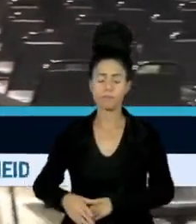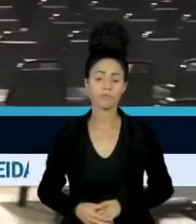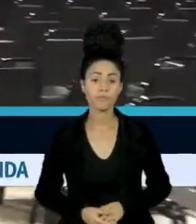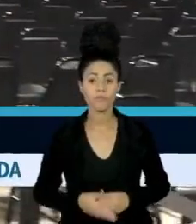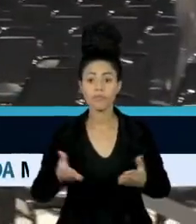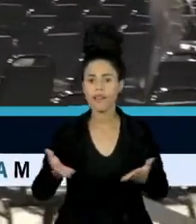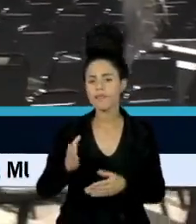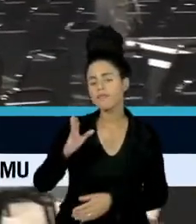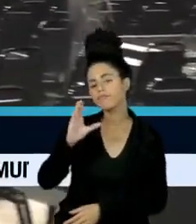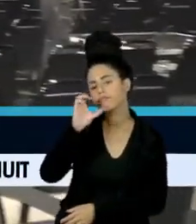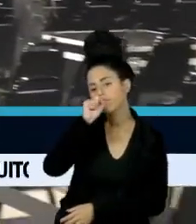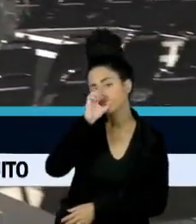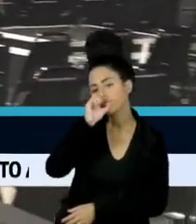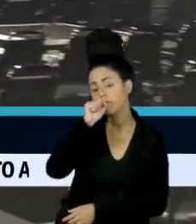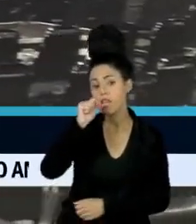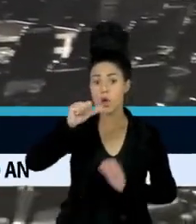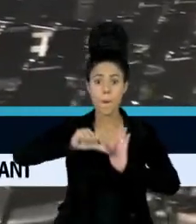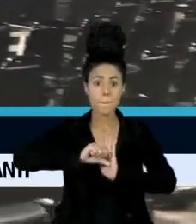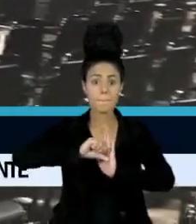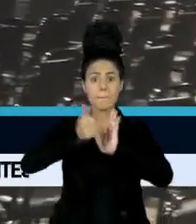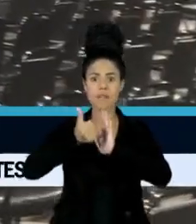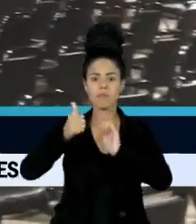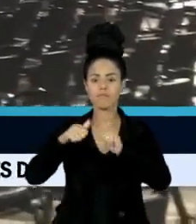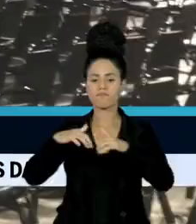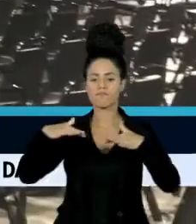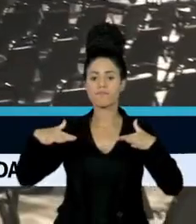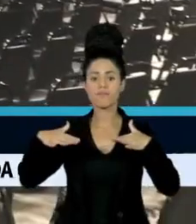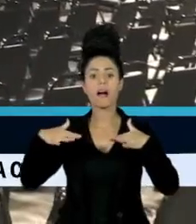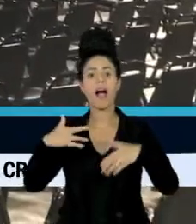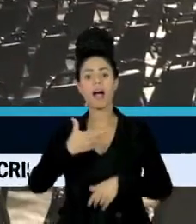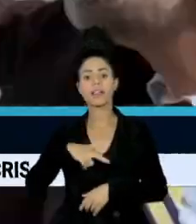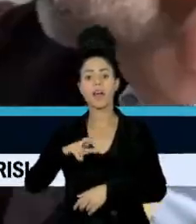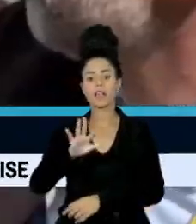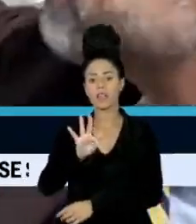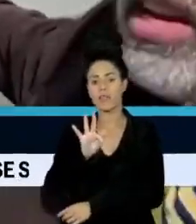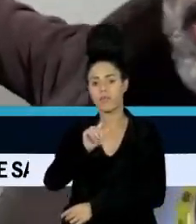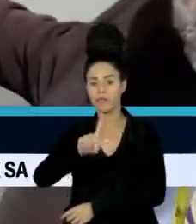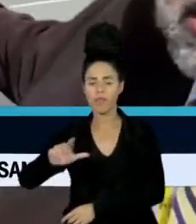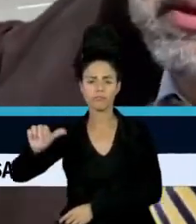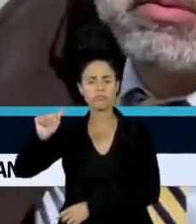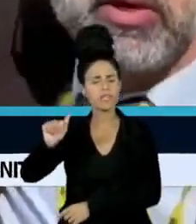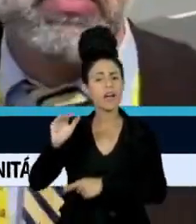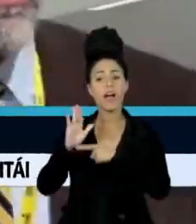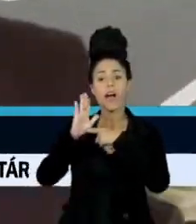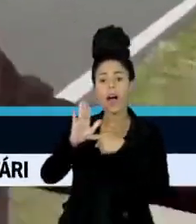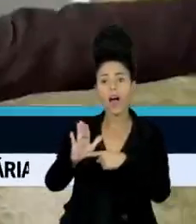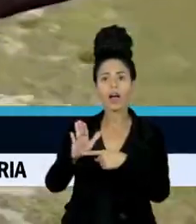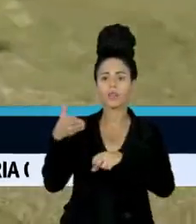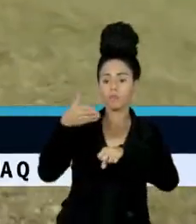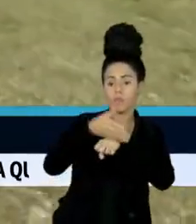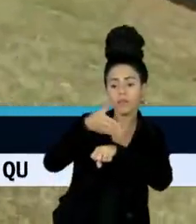sábado, acontece o primeiro Congresso Conservador Brasileiro da Flórida. Está prevista a